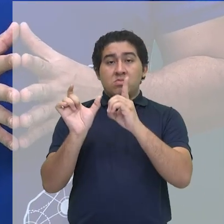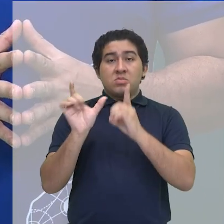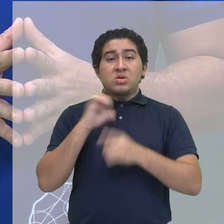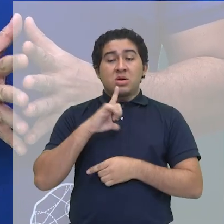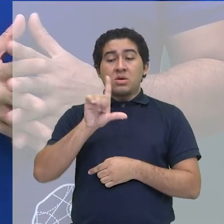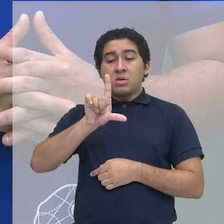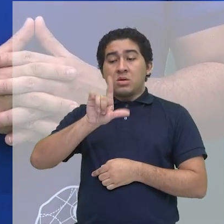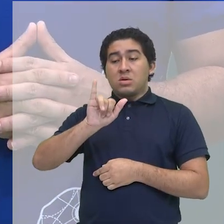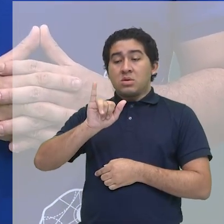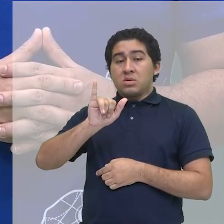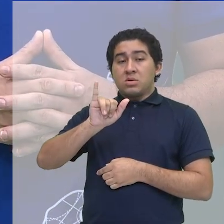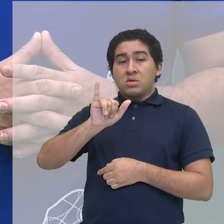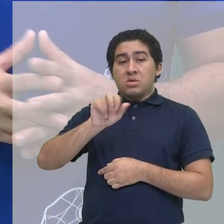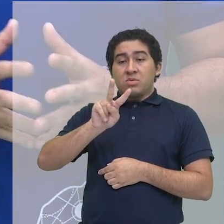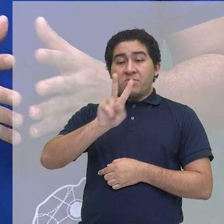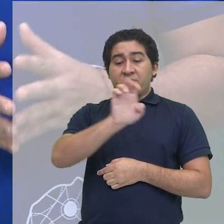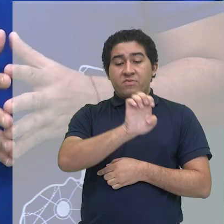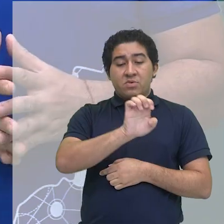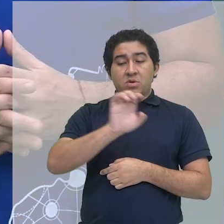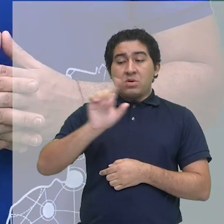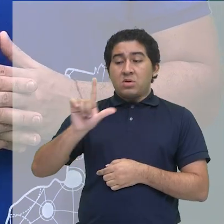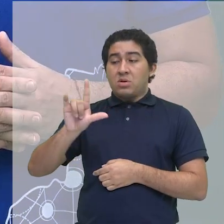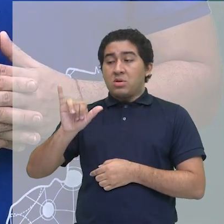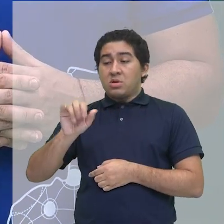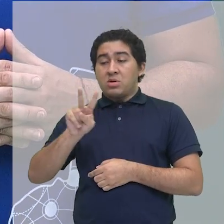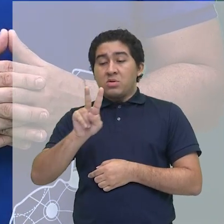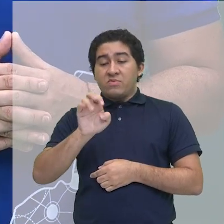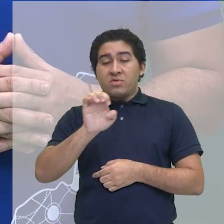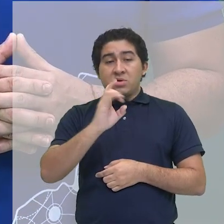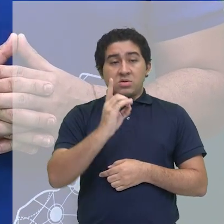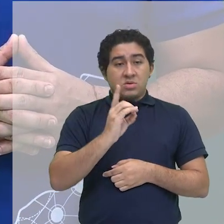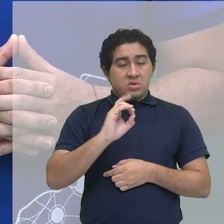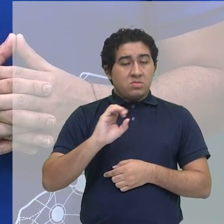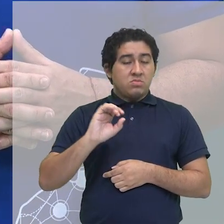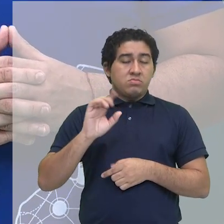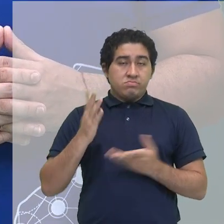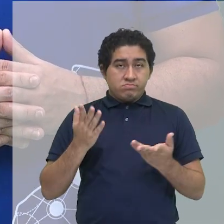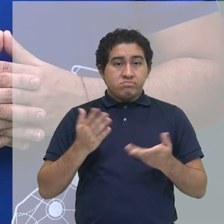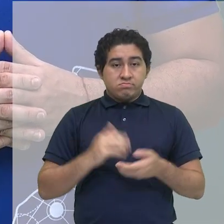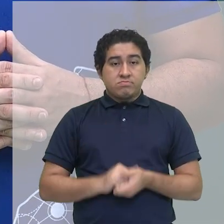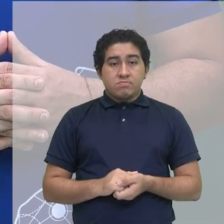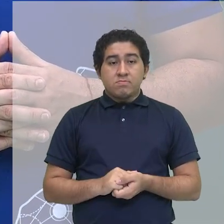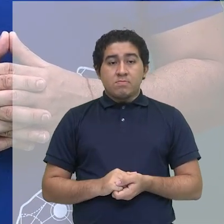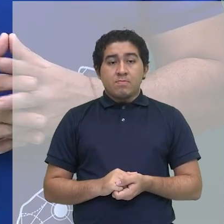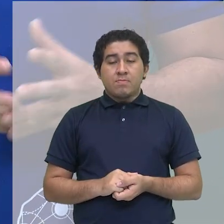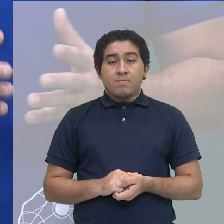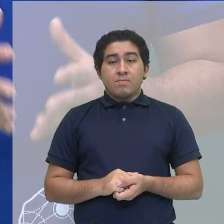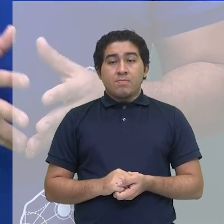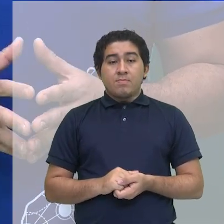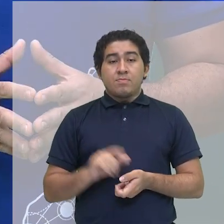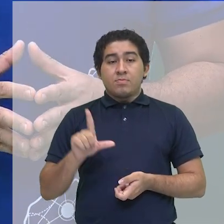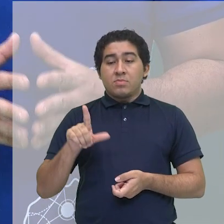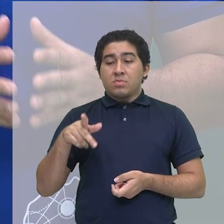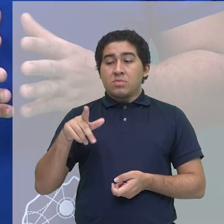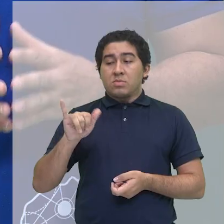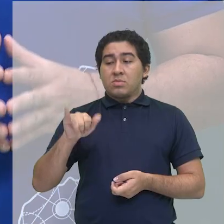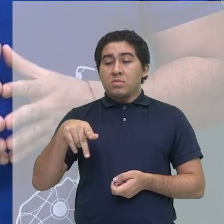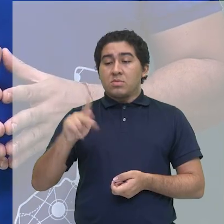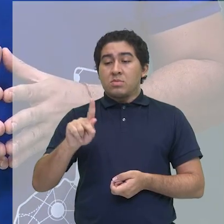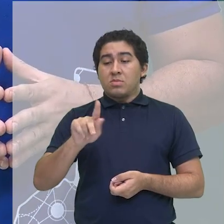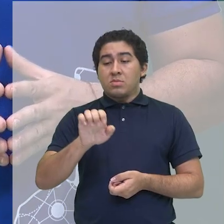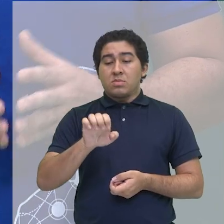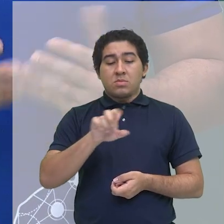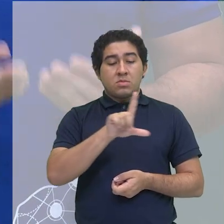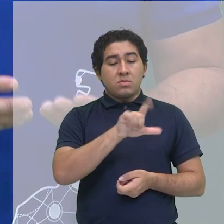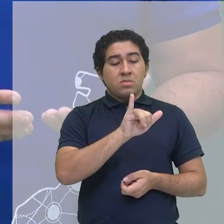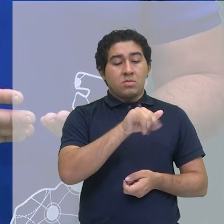tenho live, lived. Live, lived. Like,